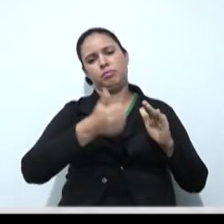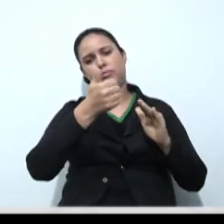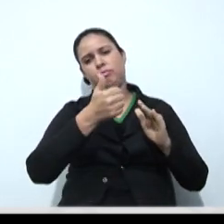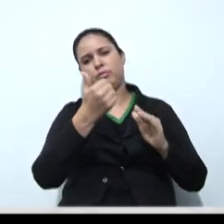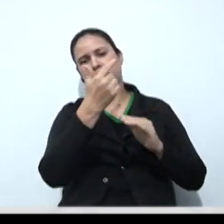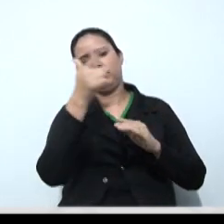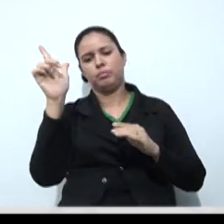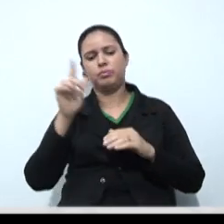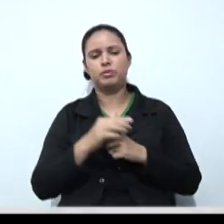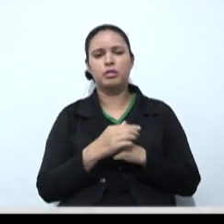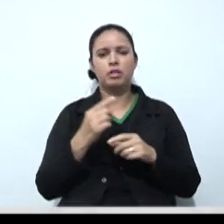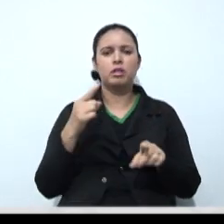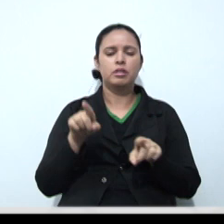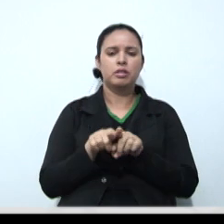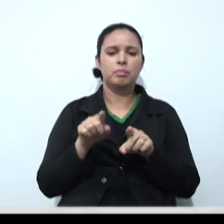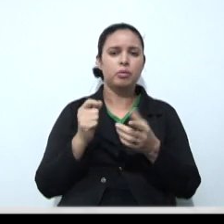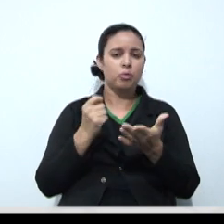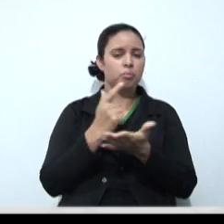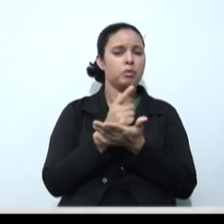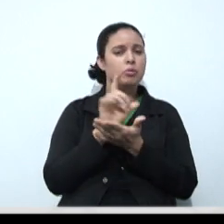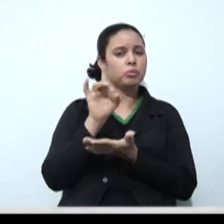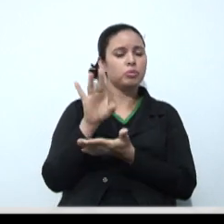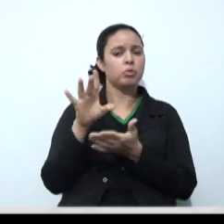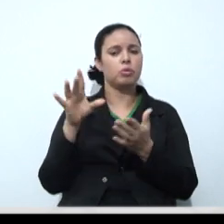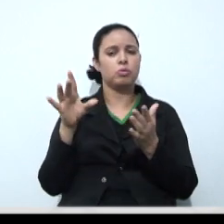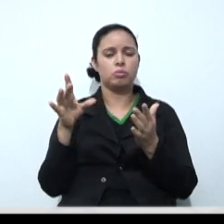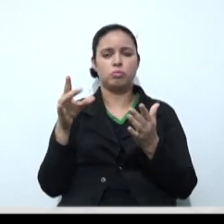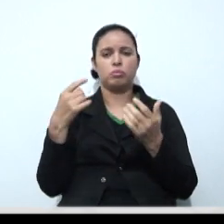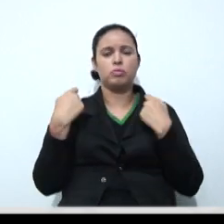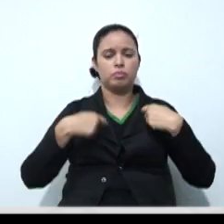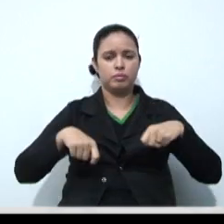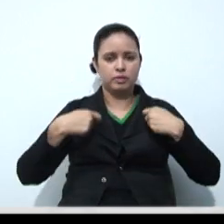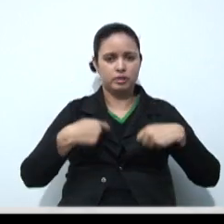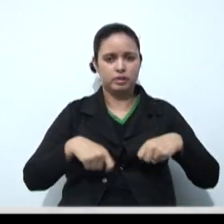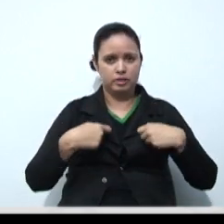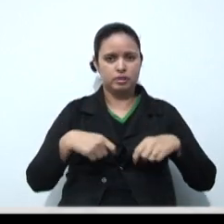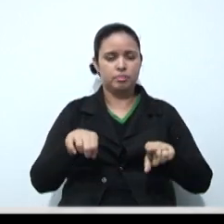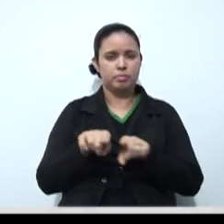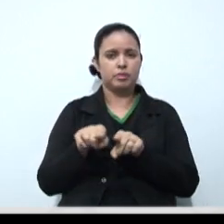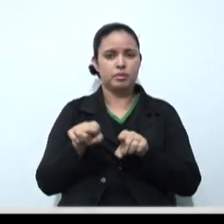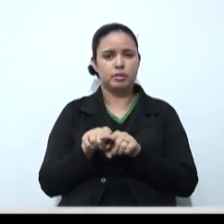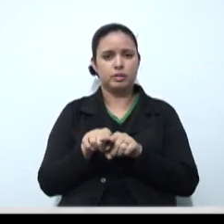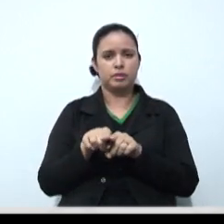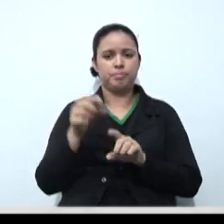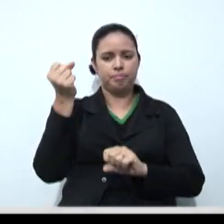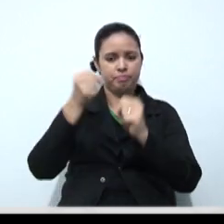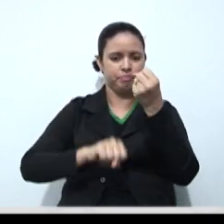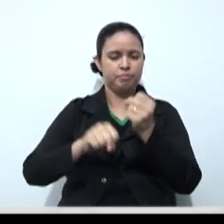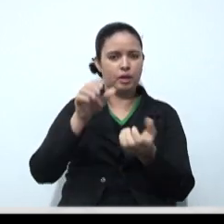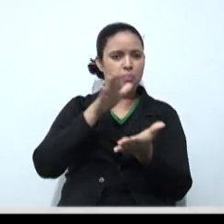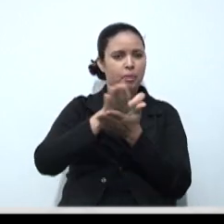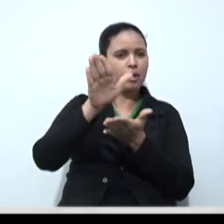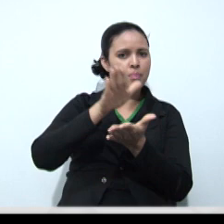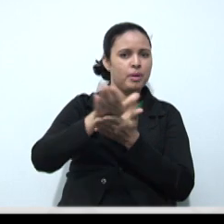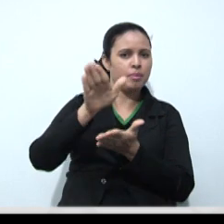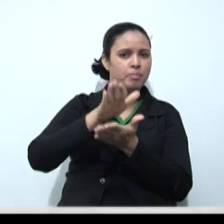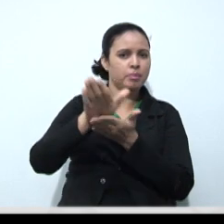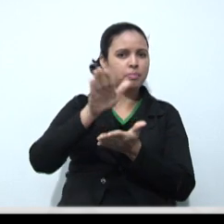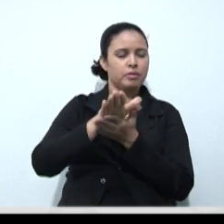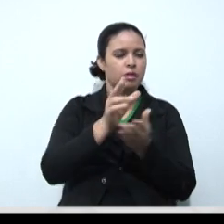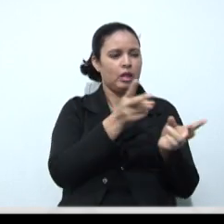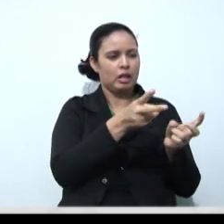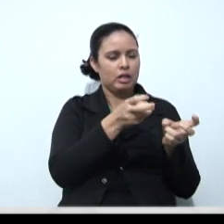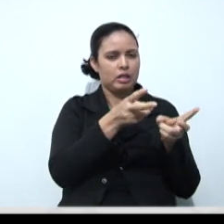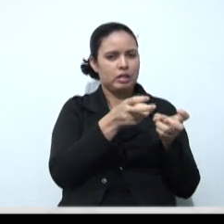claro, comprar apenas o necessário, pois a produção vai fazer com que se retirem ainda mais recursos da natureza